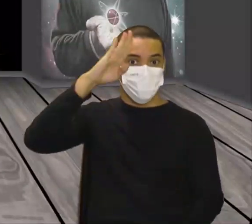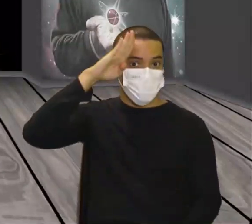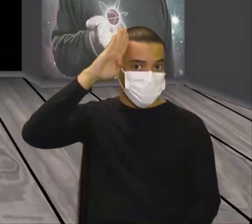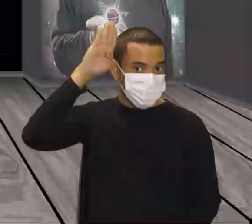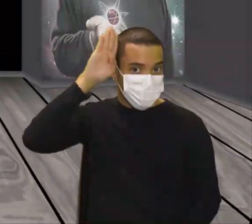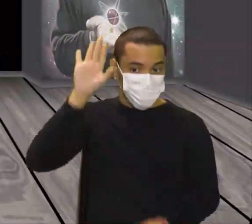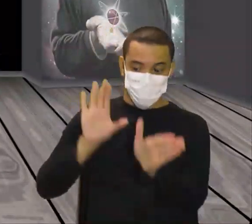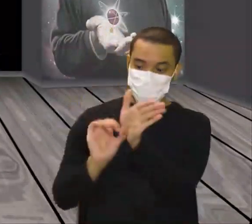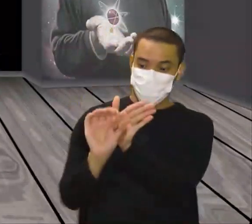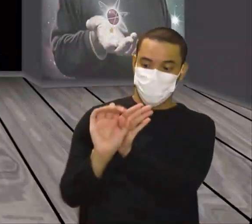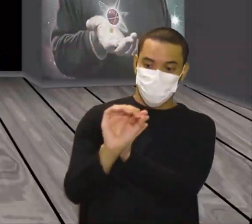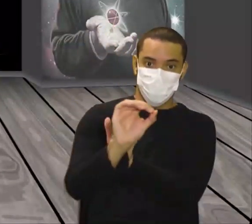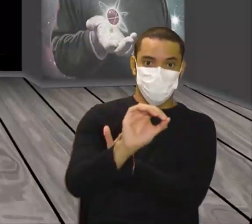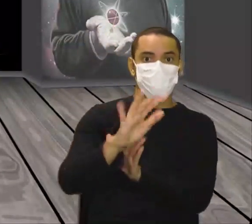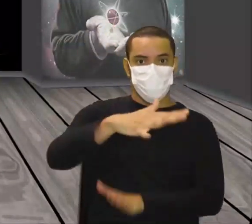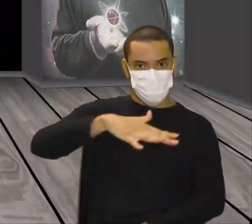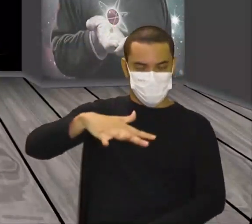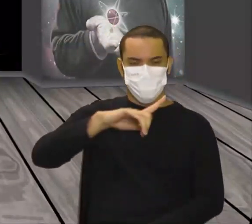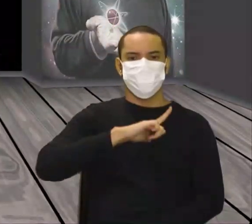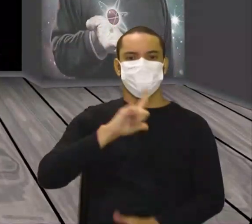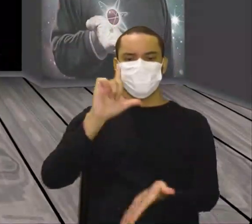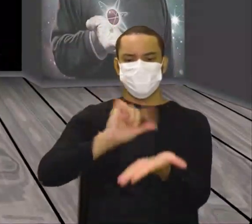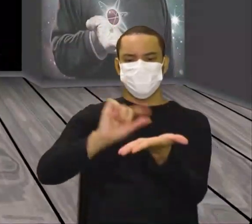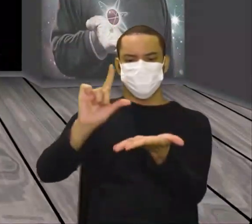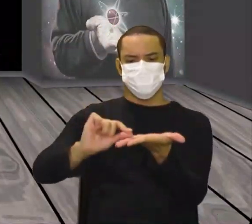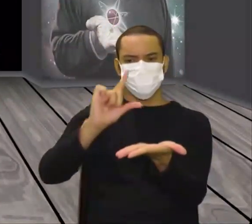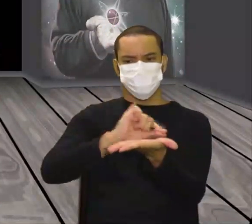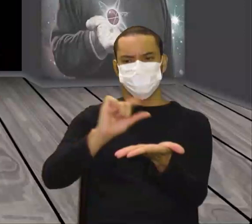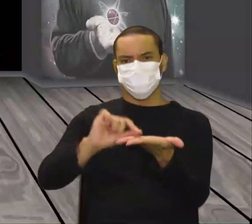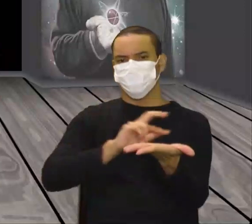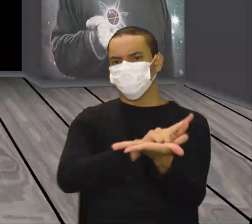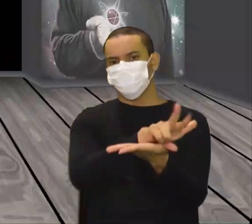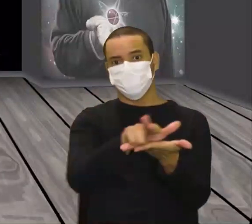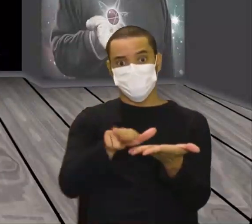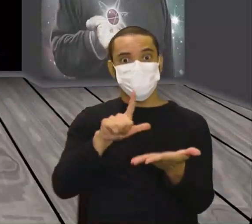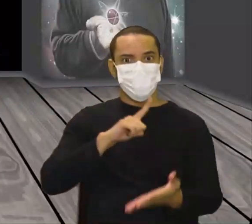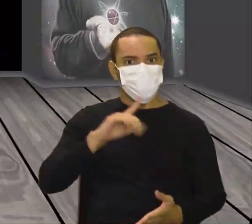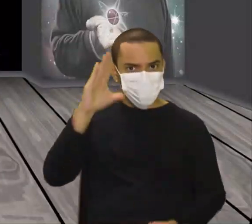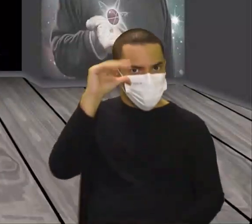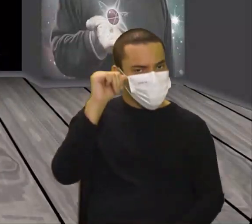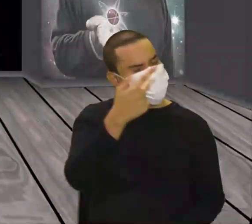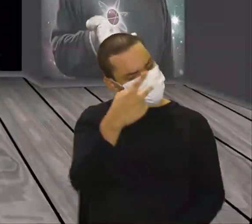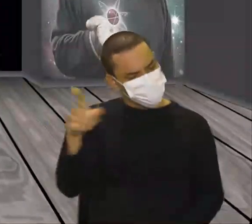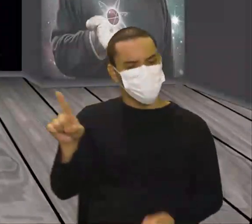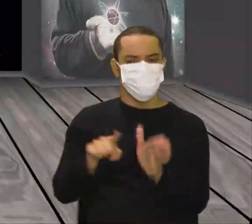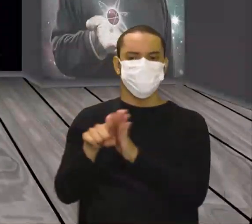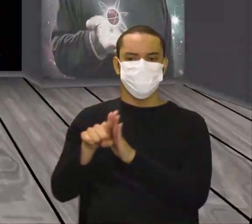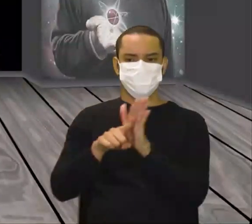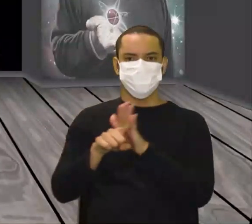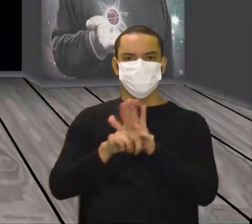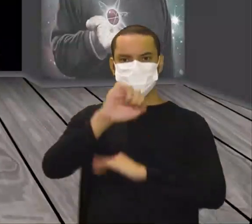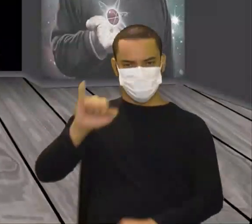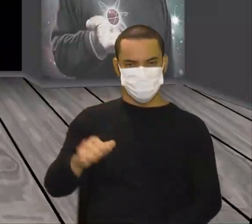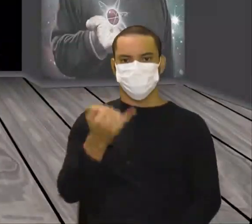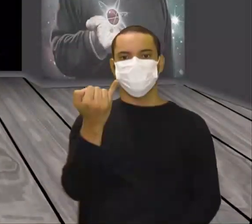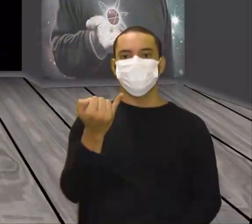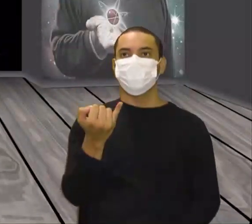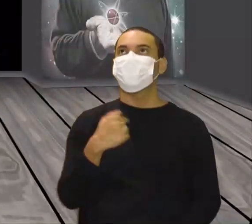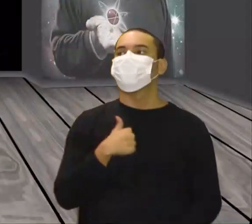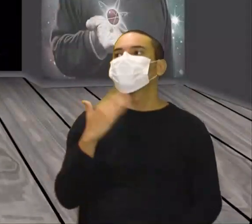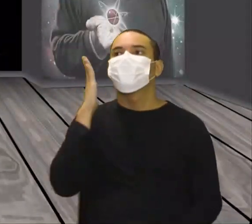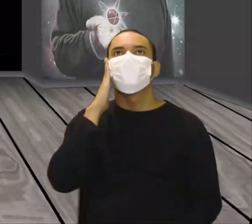tem muitos artigos. Se você tem curiosidade numa área, você vai lá e você dá uma observada. Ah, eu quero